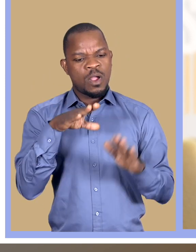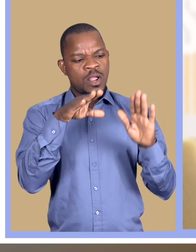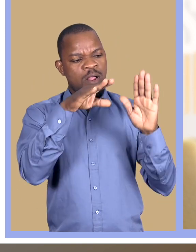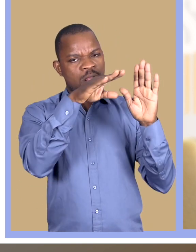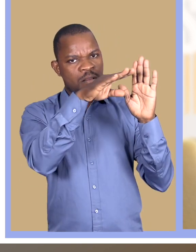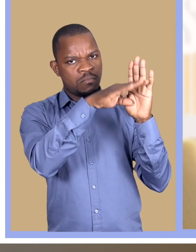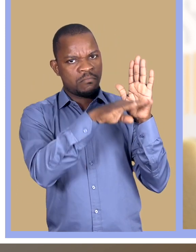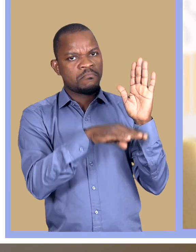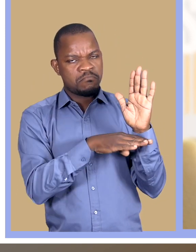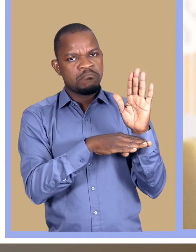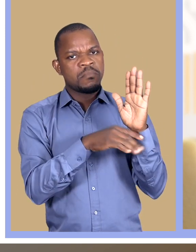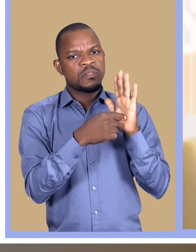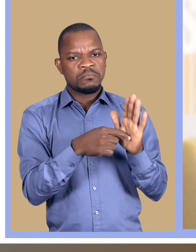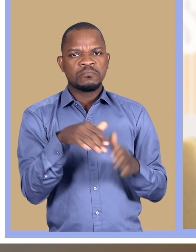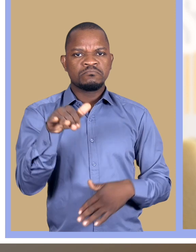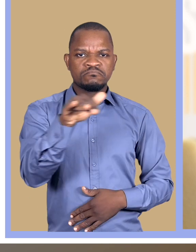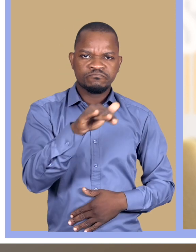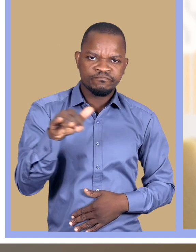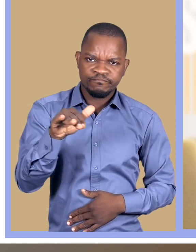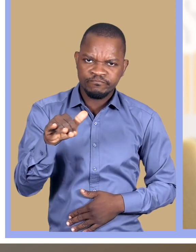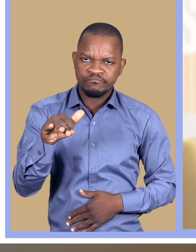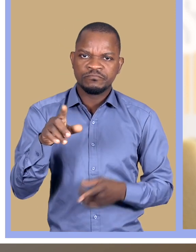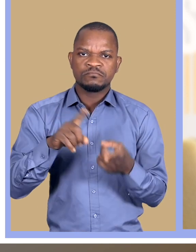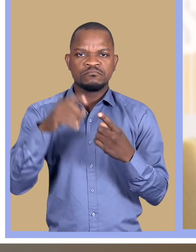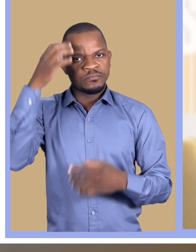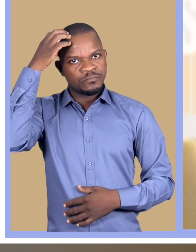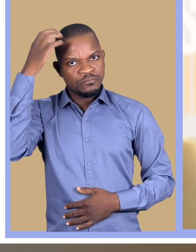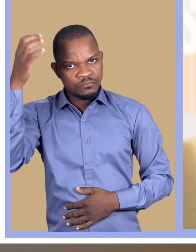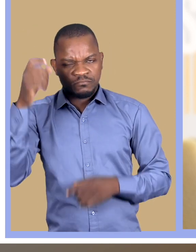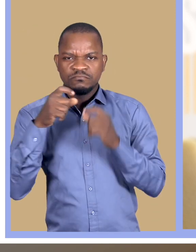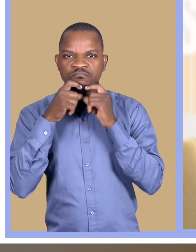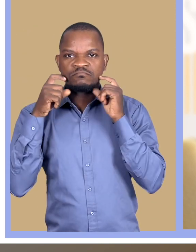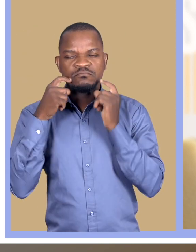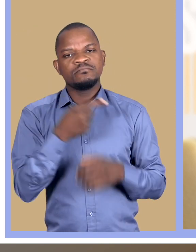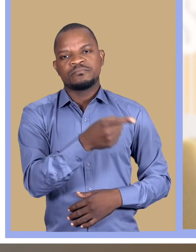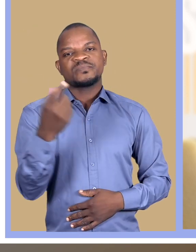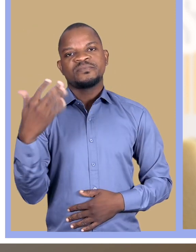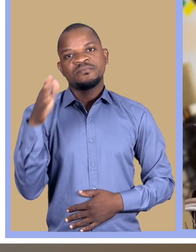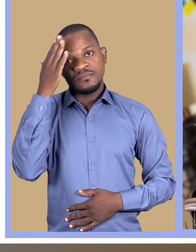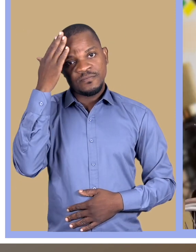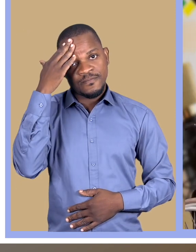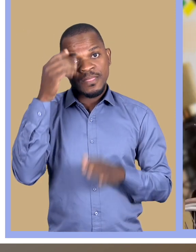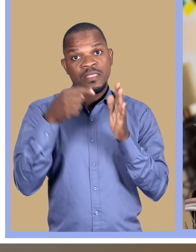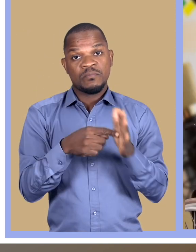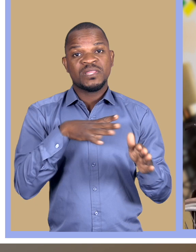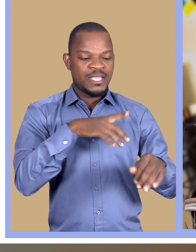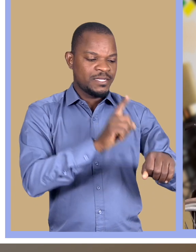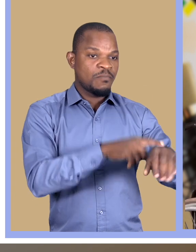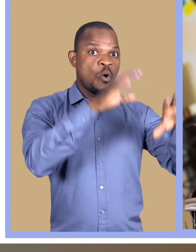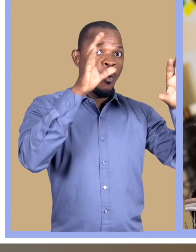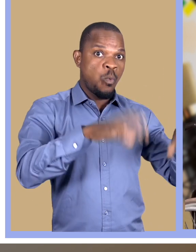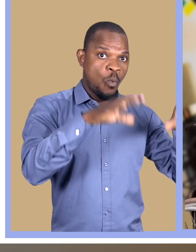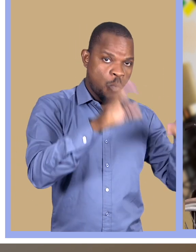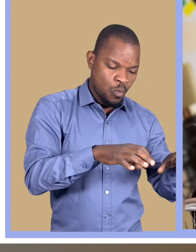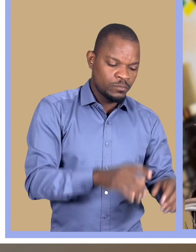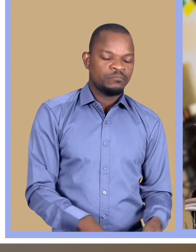agendamento como sociedade, como Estado, como país, nós sabemos que há época chuvosa, há época que não é chuvosa. Até para a